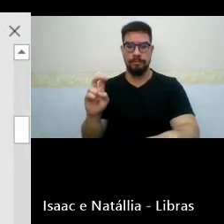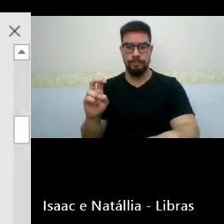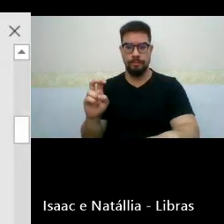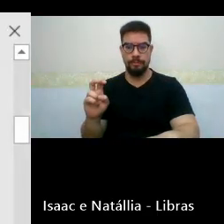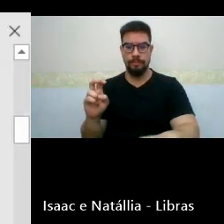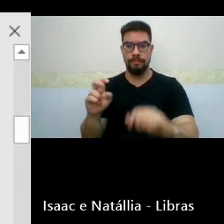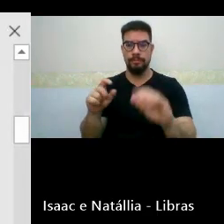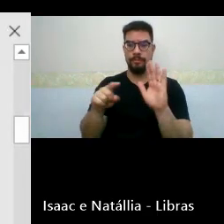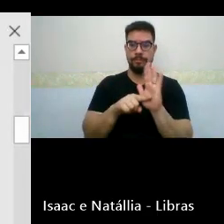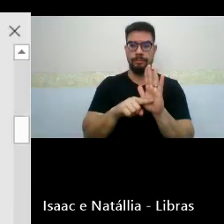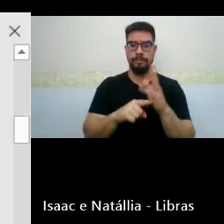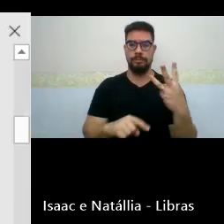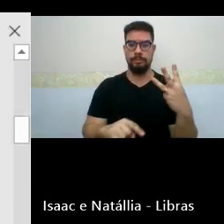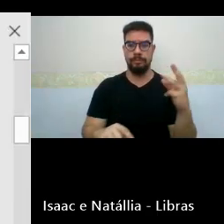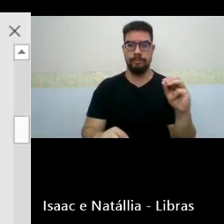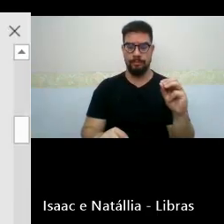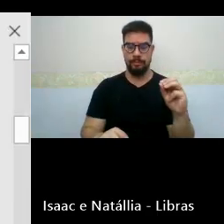30,